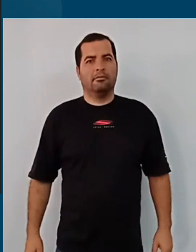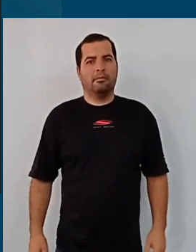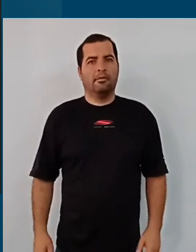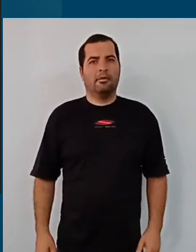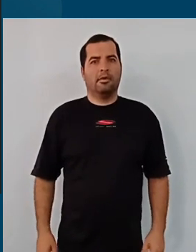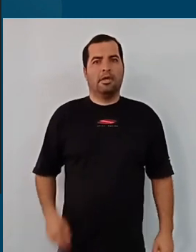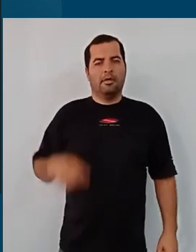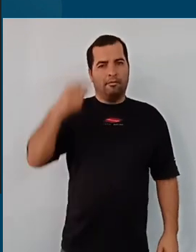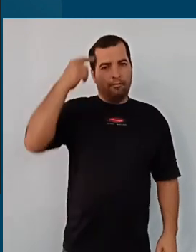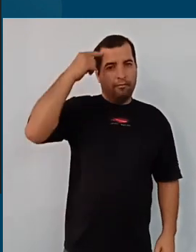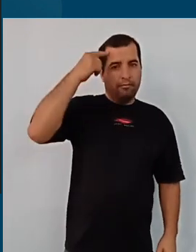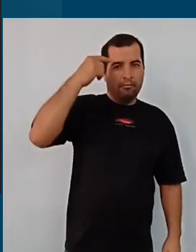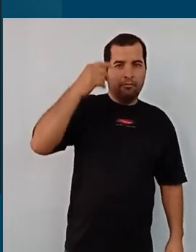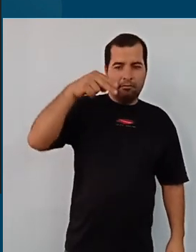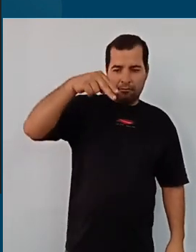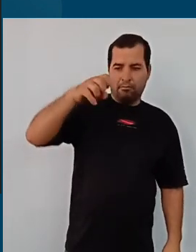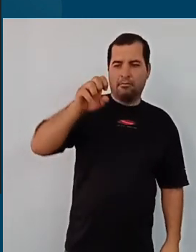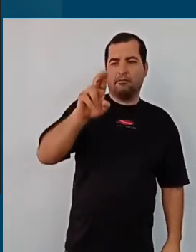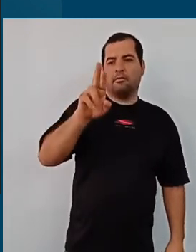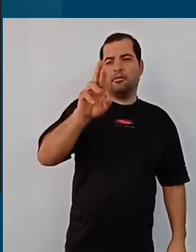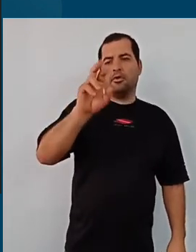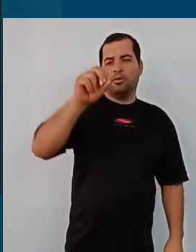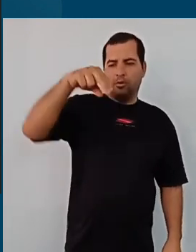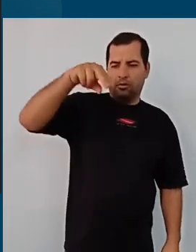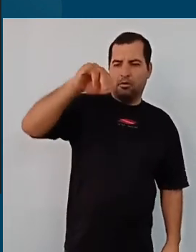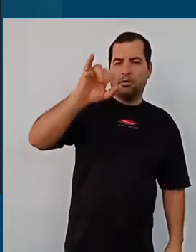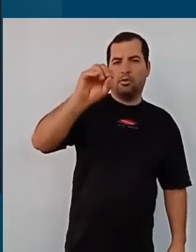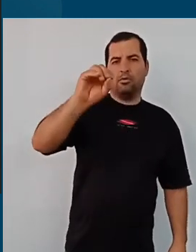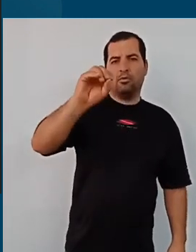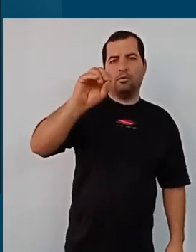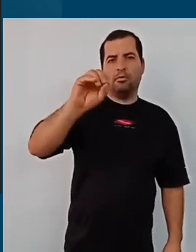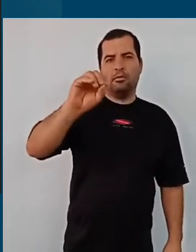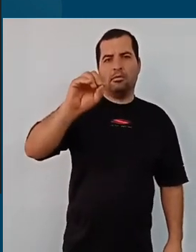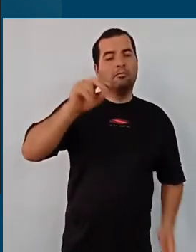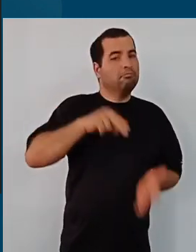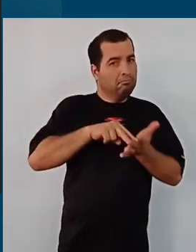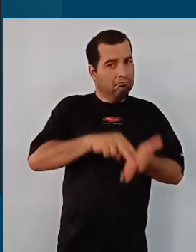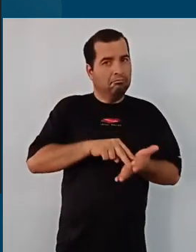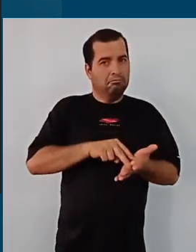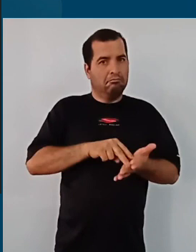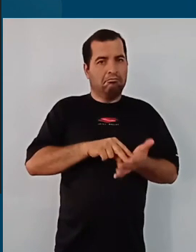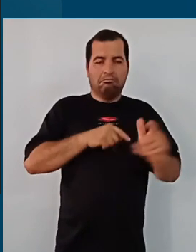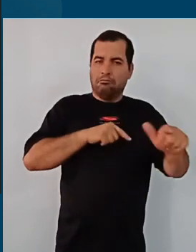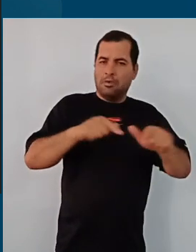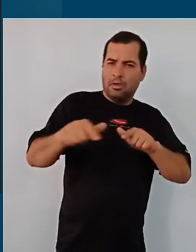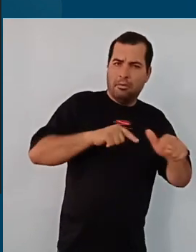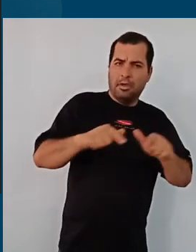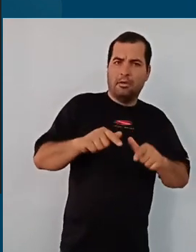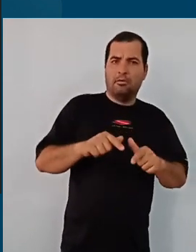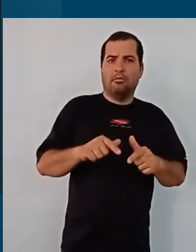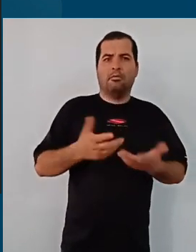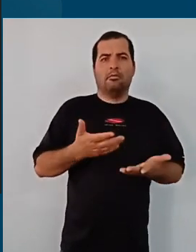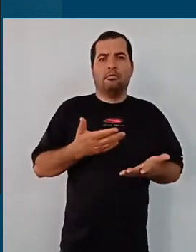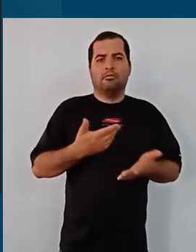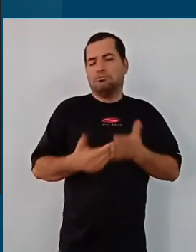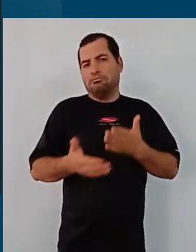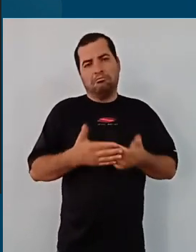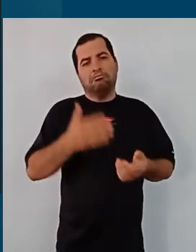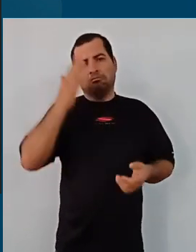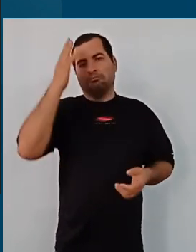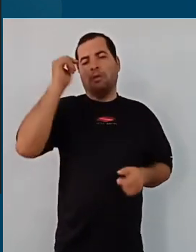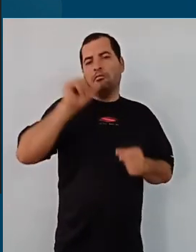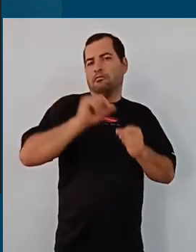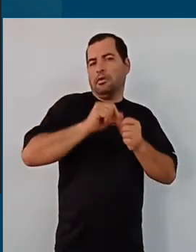que constituem uma totalidade que sustenta uma ação e uma operação única. É um saber fazer.